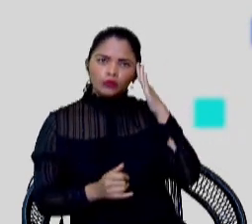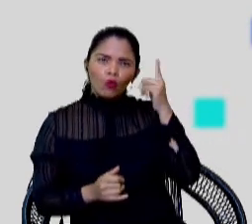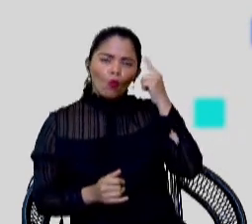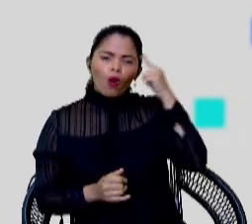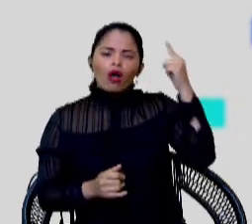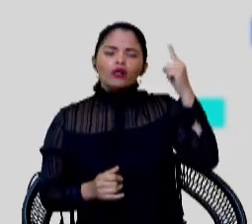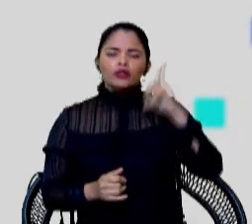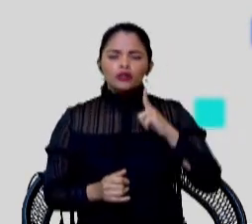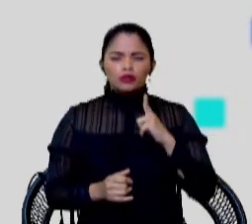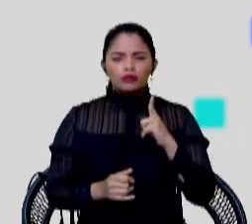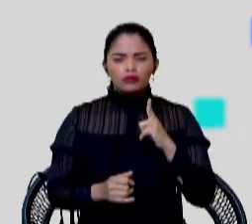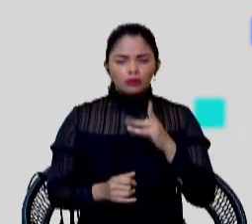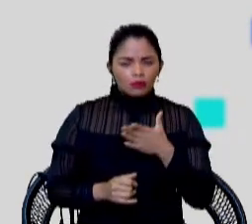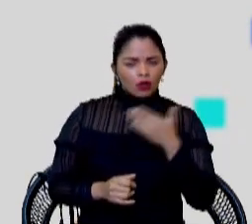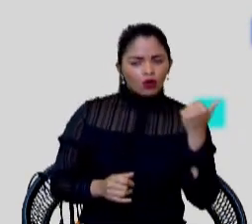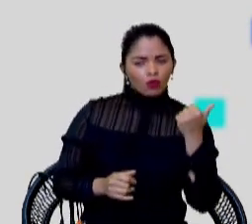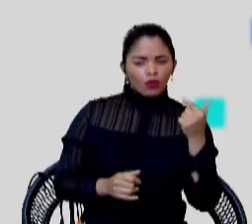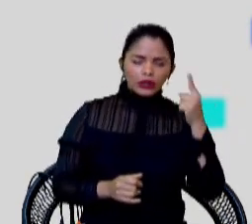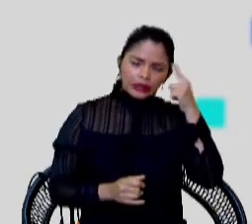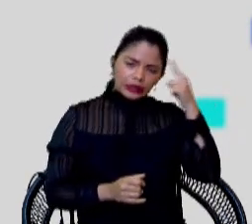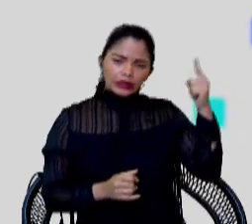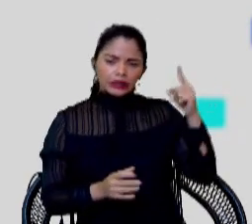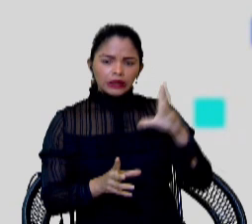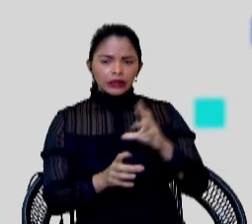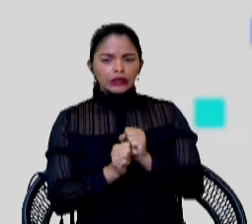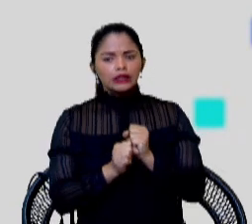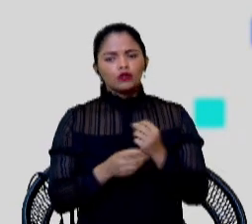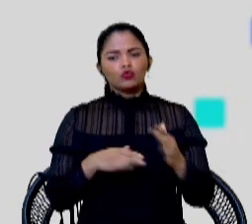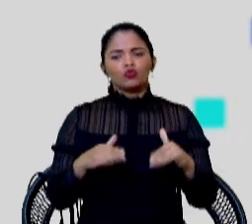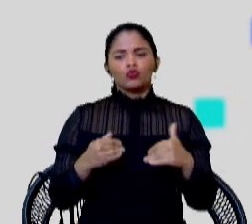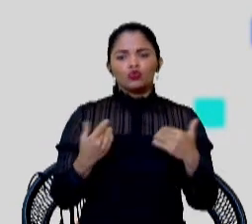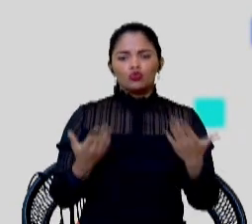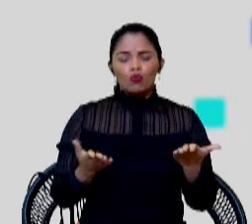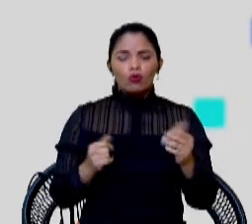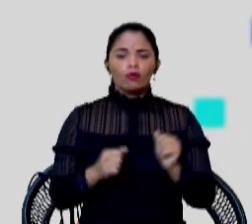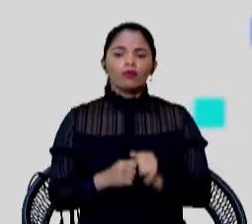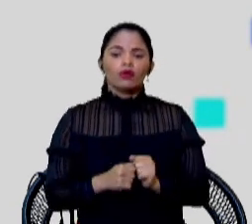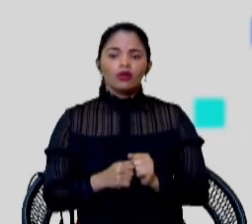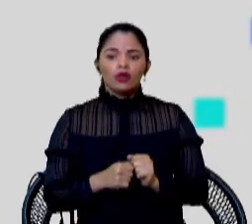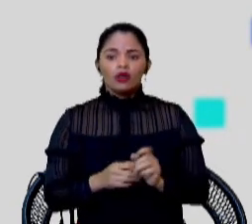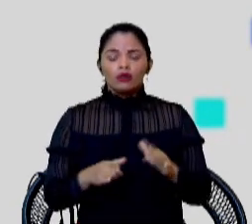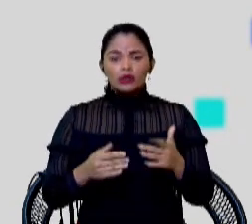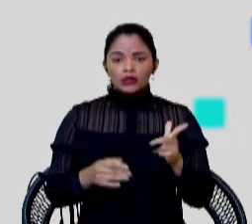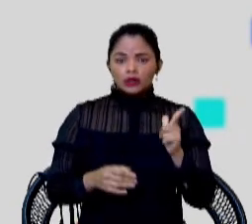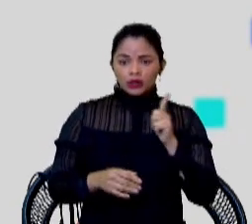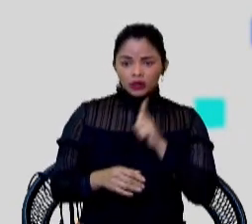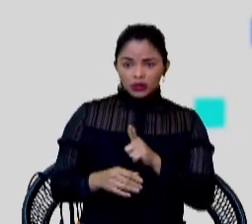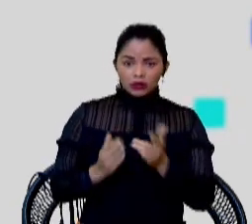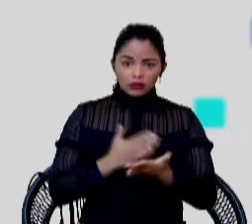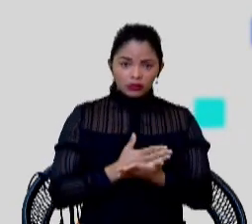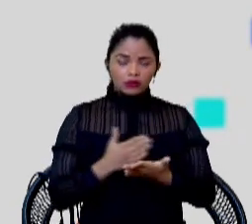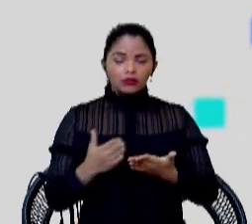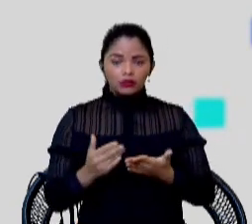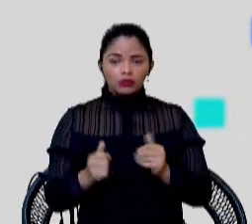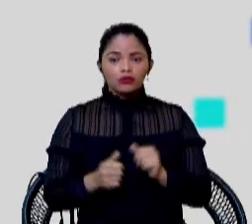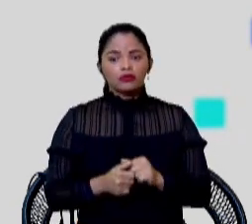está performando mais, qual criativo está tendo mais resultado, por exemplo. E aí, você acaba, a partir